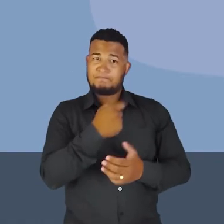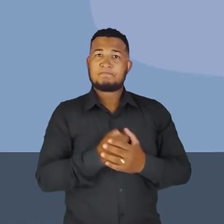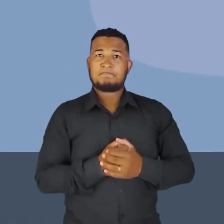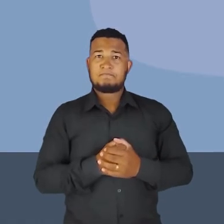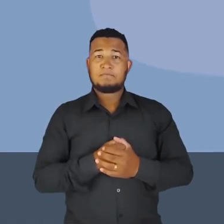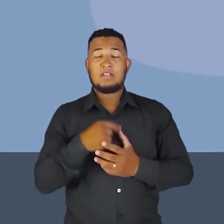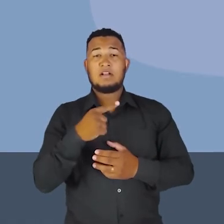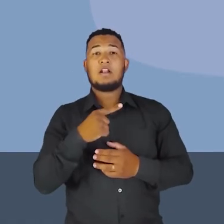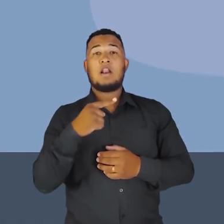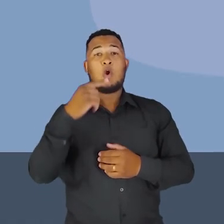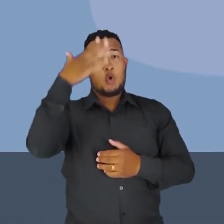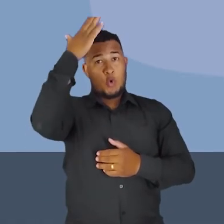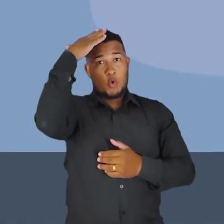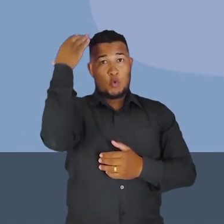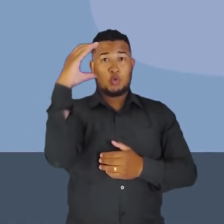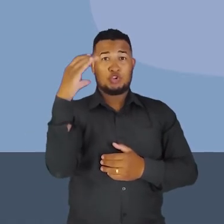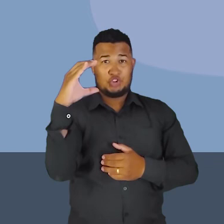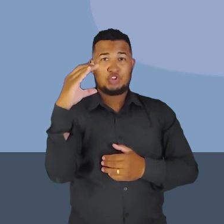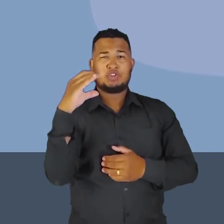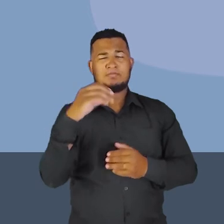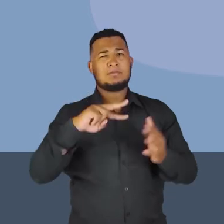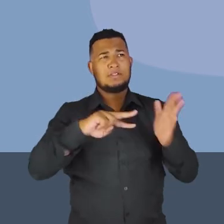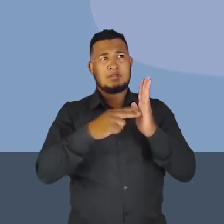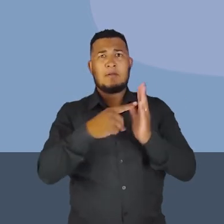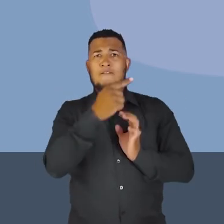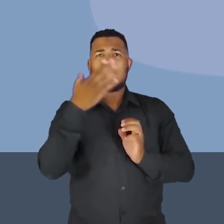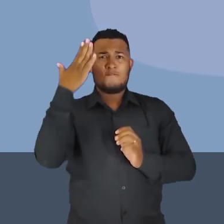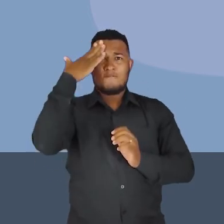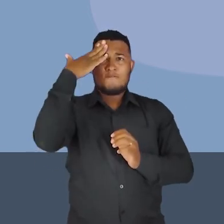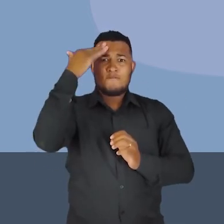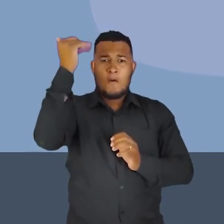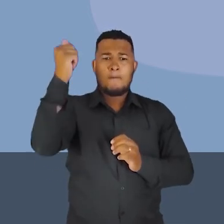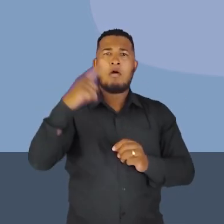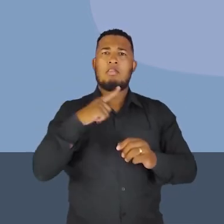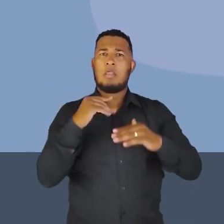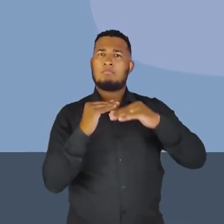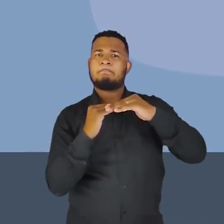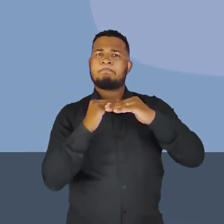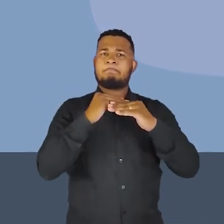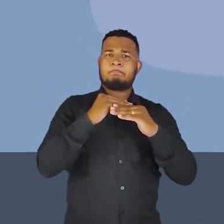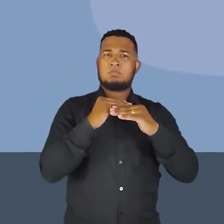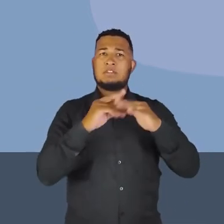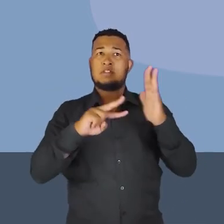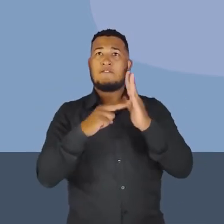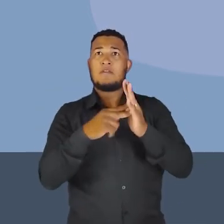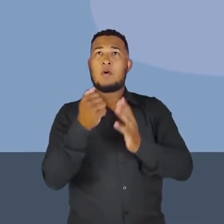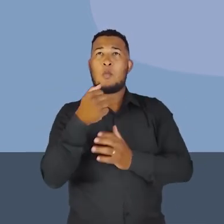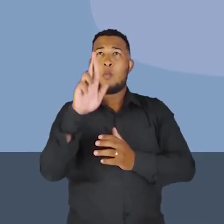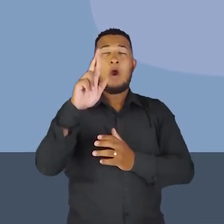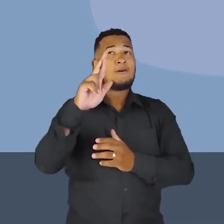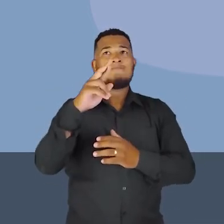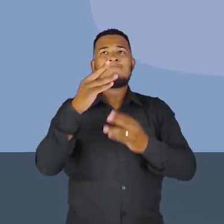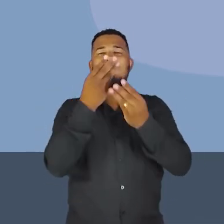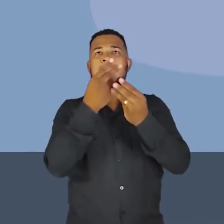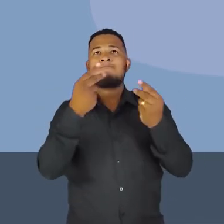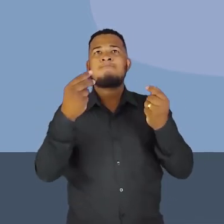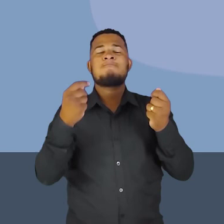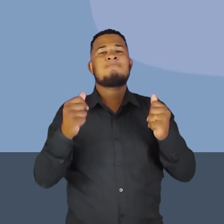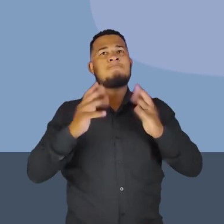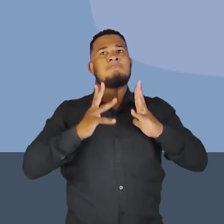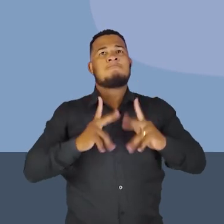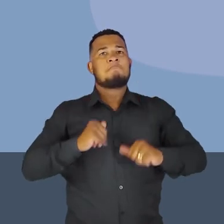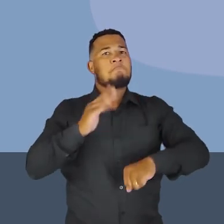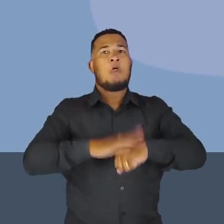Curitiba é uma grande cidade, né, é muito famosa por sua sustentabilidade. Ela tem a melhor qualidade do ar do país, além de uma vasta